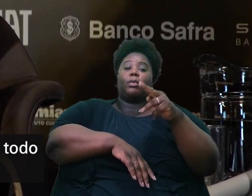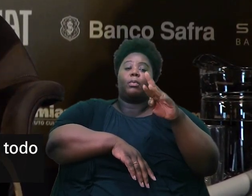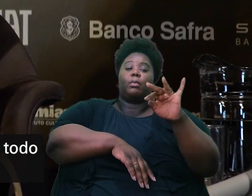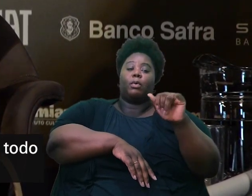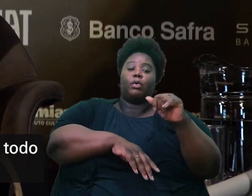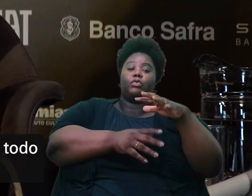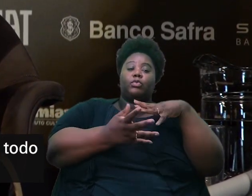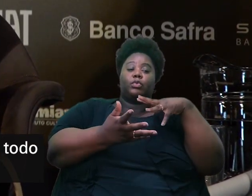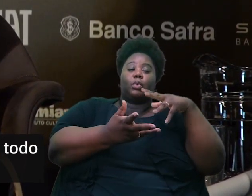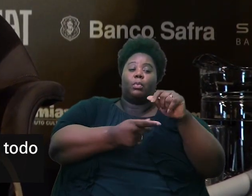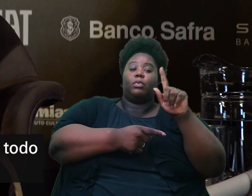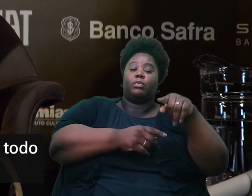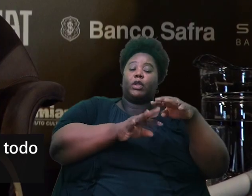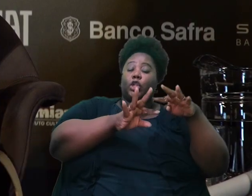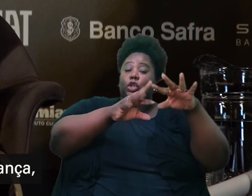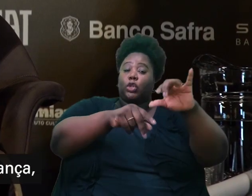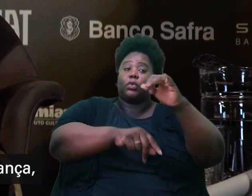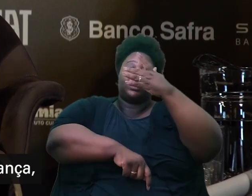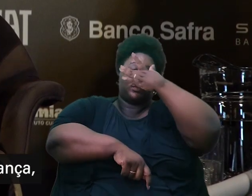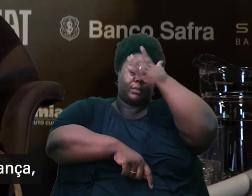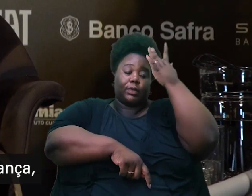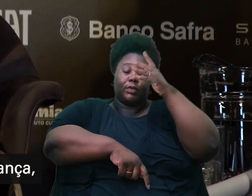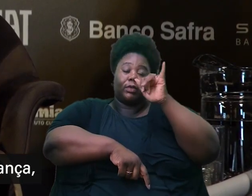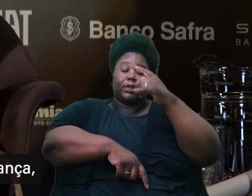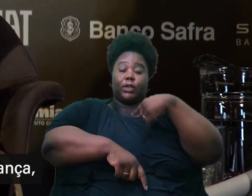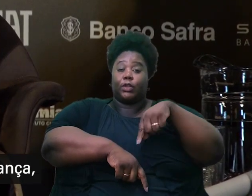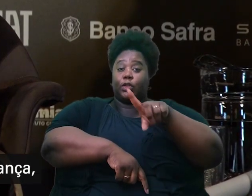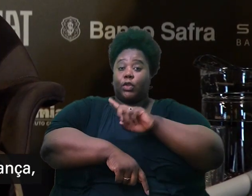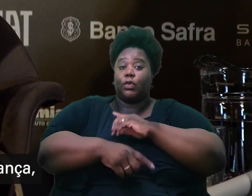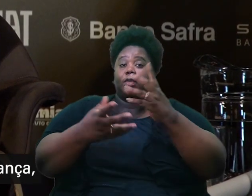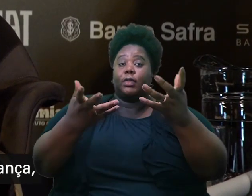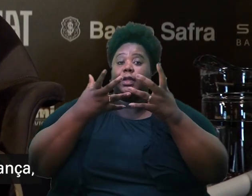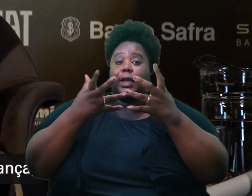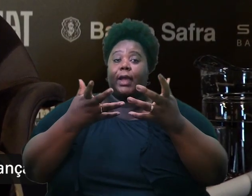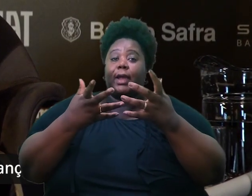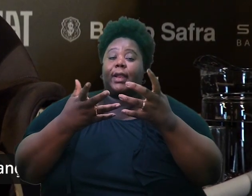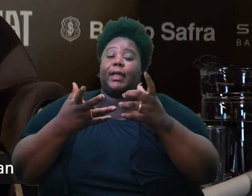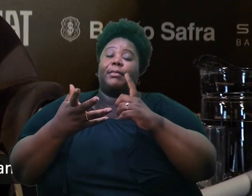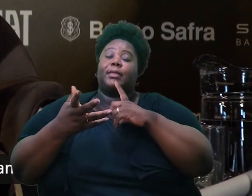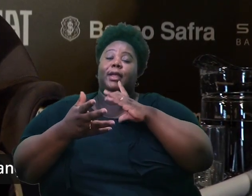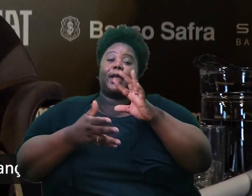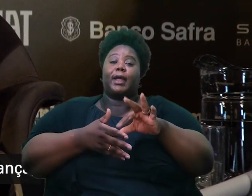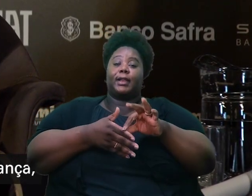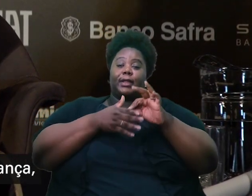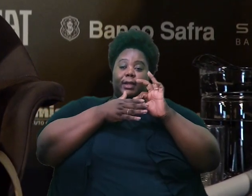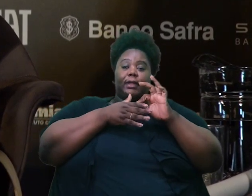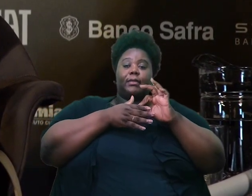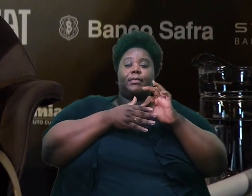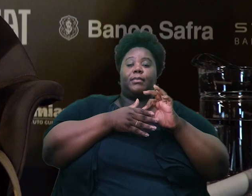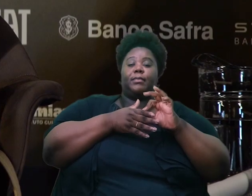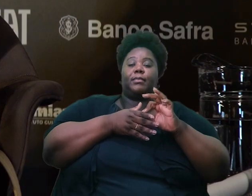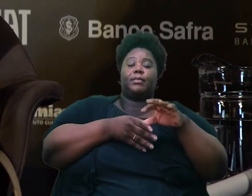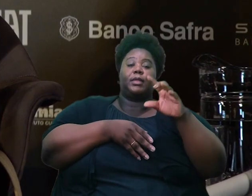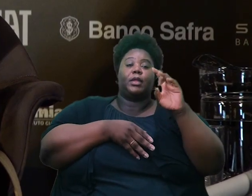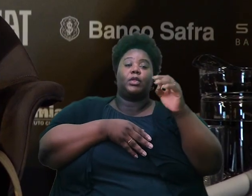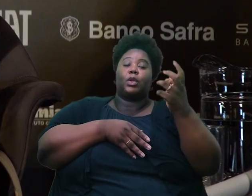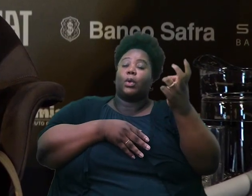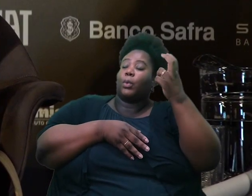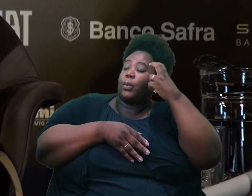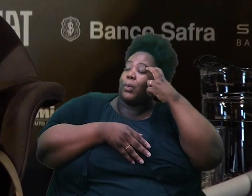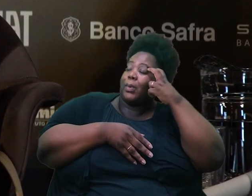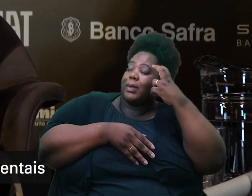todo mundo, se nós queremos manter essa esperança, só com o